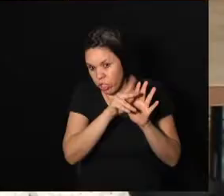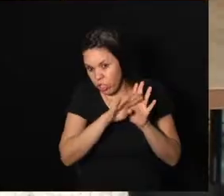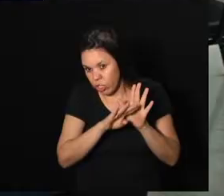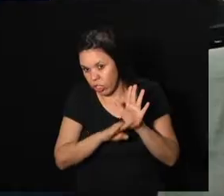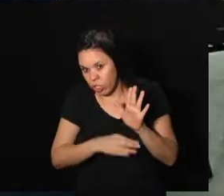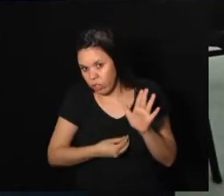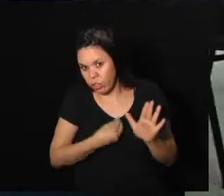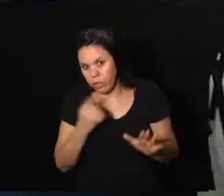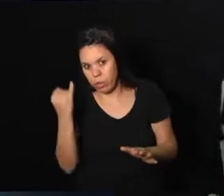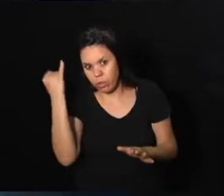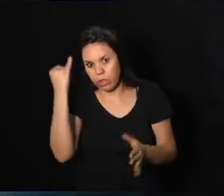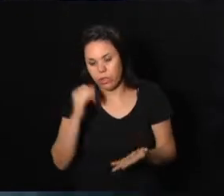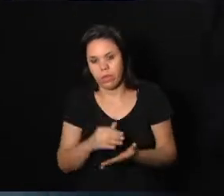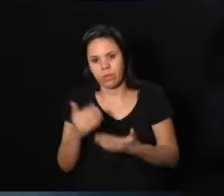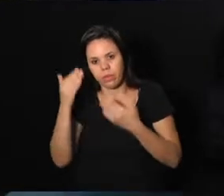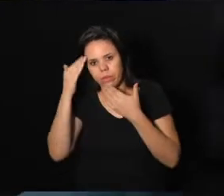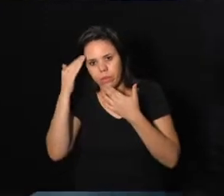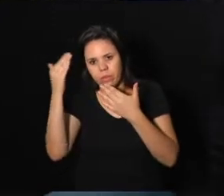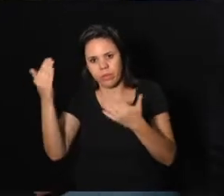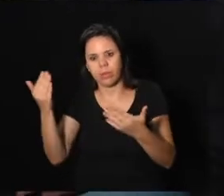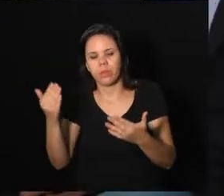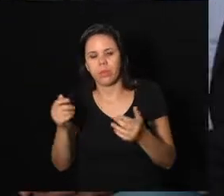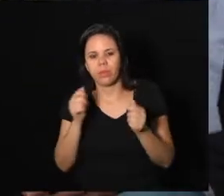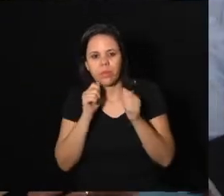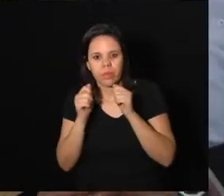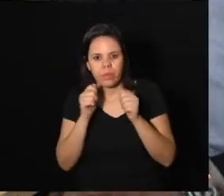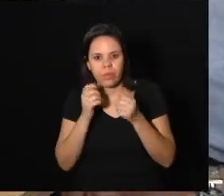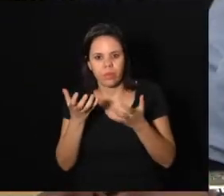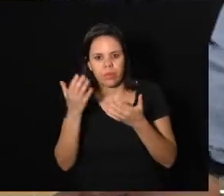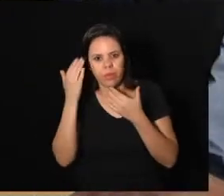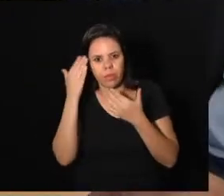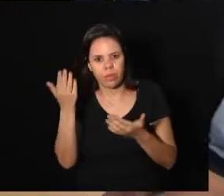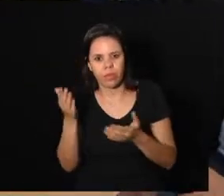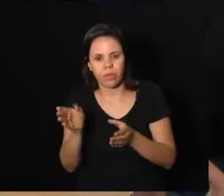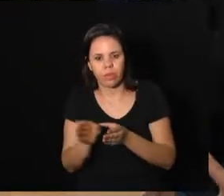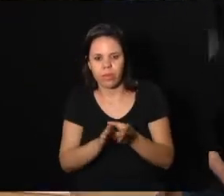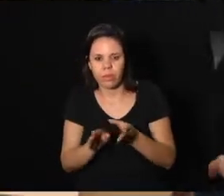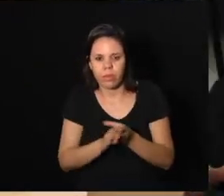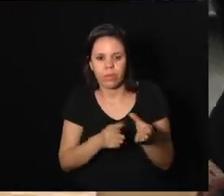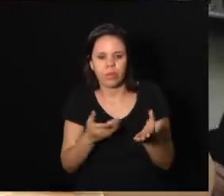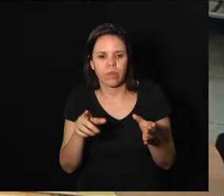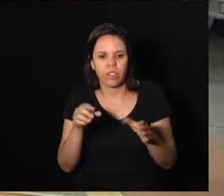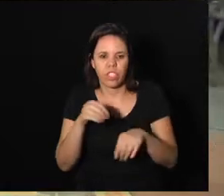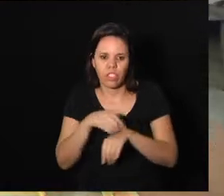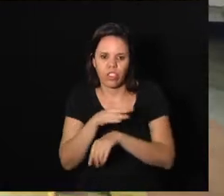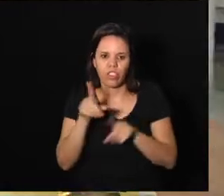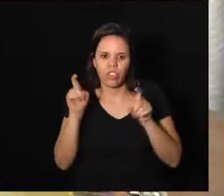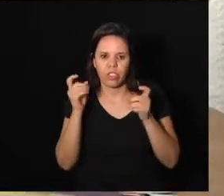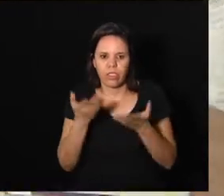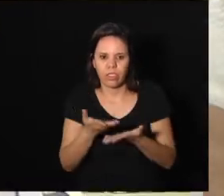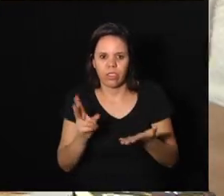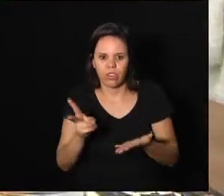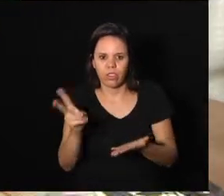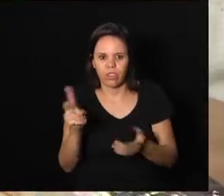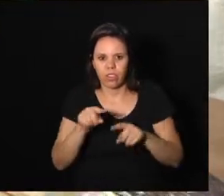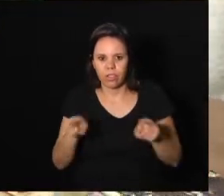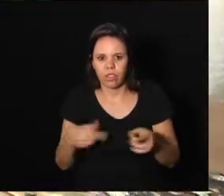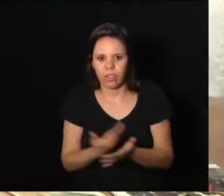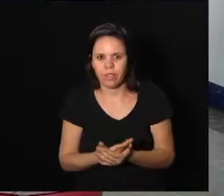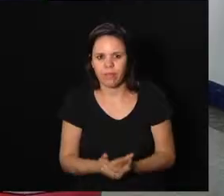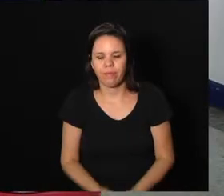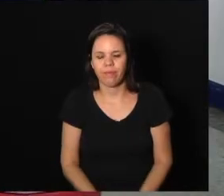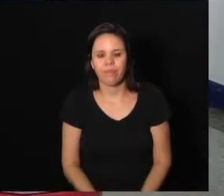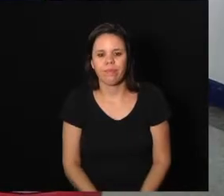importante. Tá certo, muito obrigada pela entrevista, eu quero agradecer as orientações. Eu que agradeço, obrigada. E a gente continua com Sala de